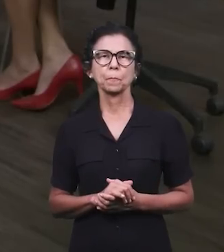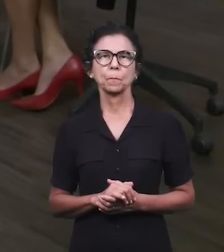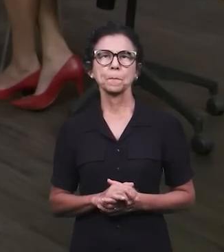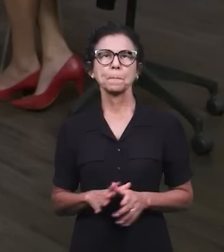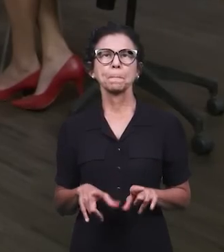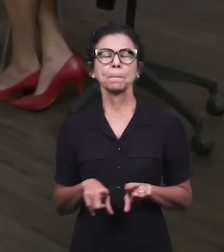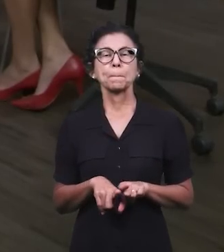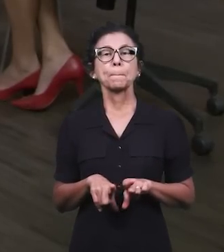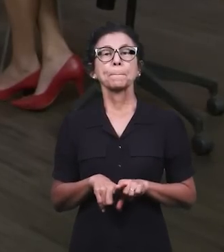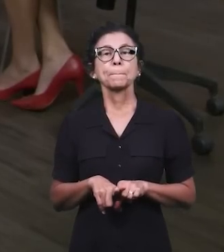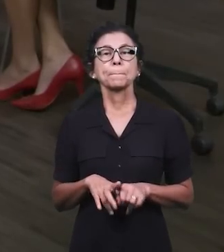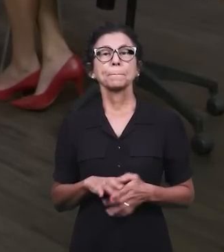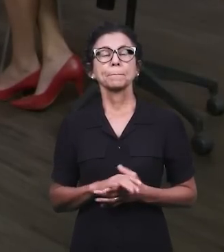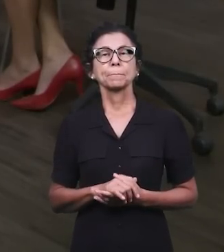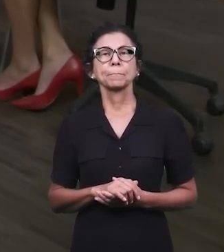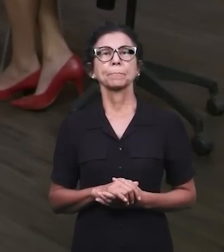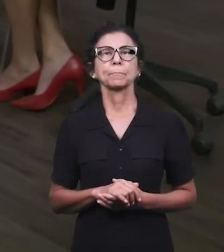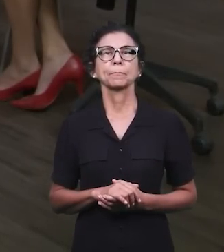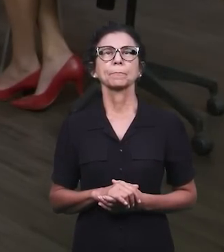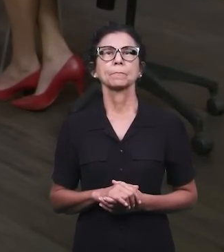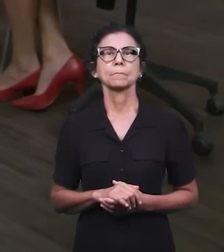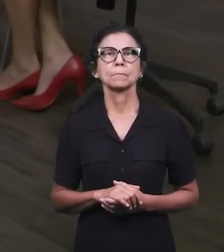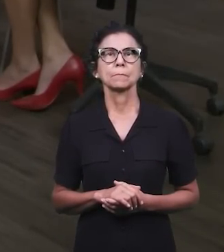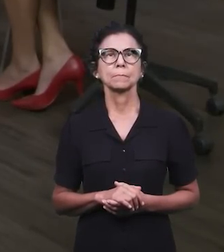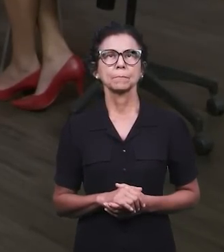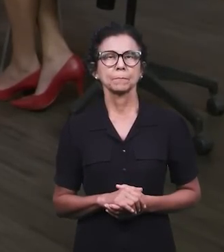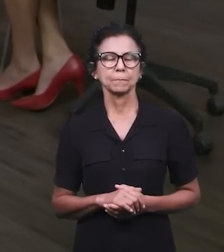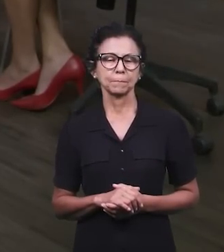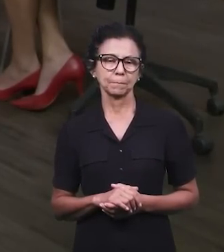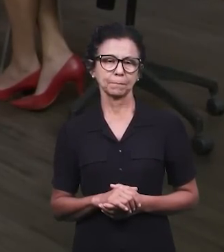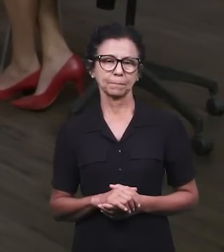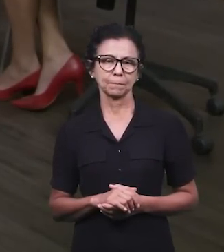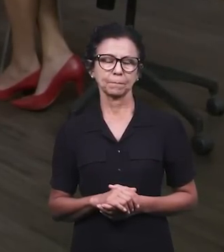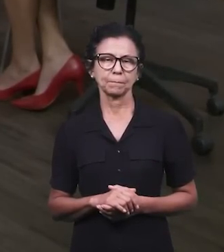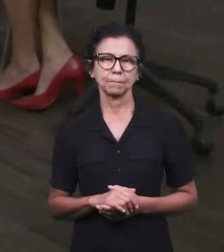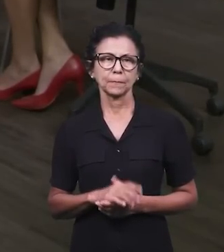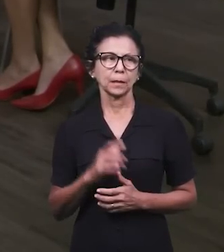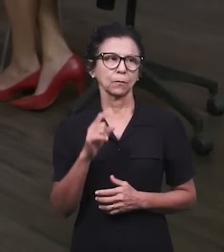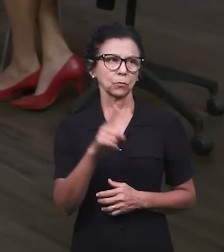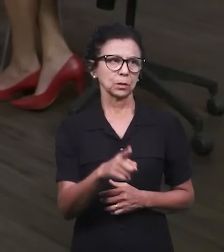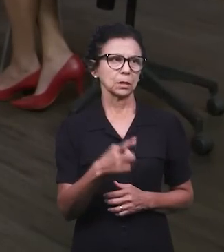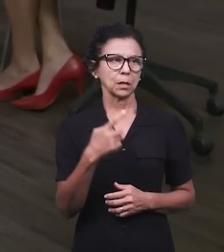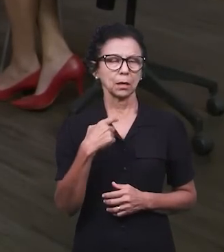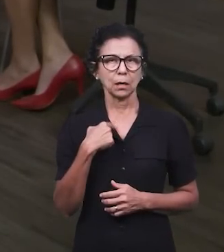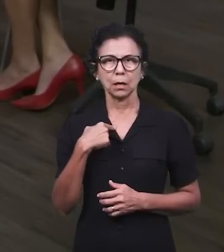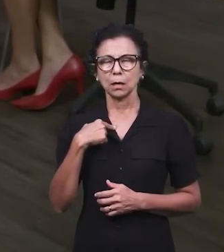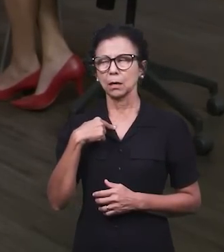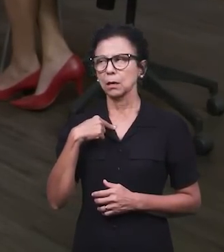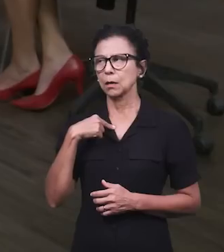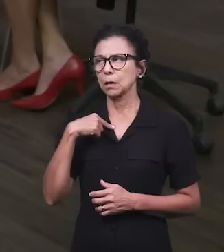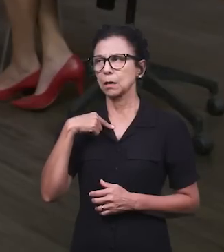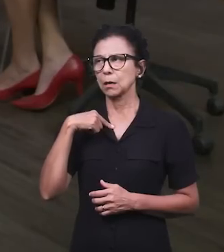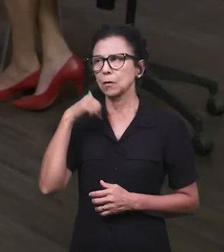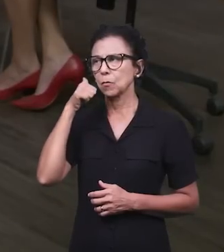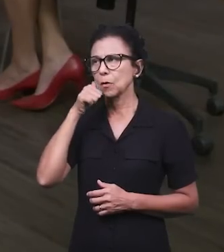Marcelo, e assim, eu tenho certeza que você tem, eu tenho, Andréia,